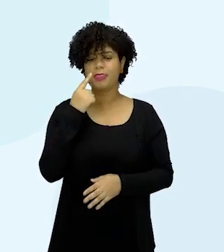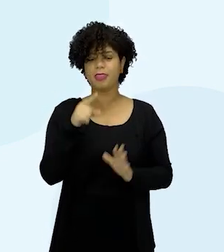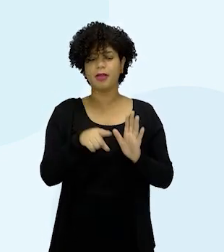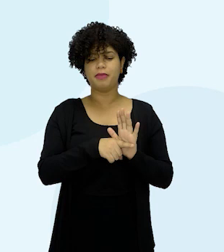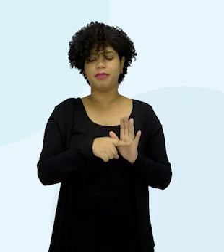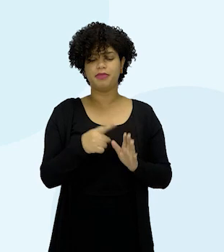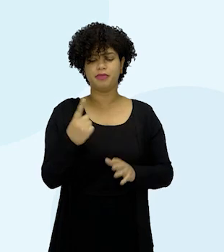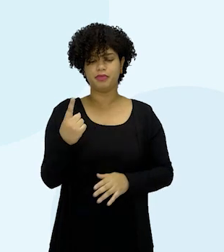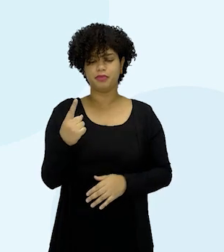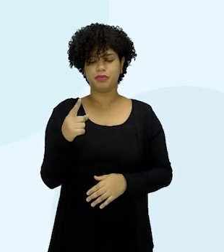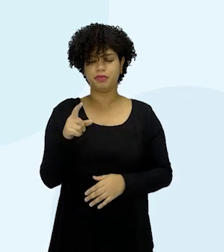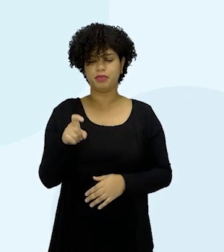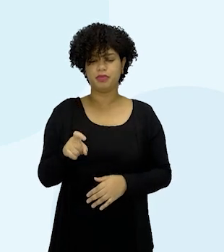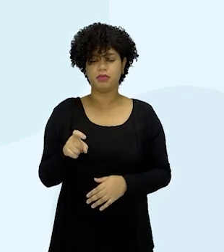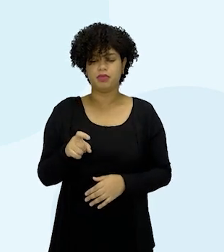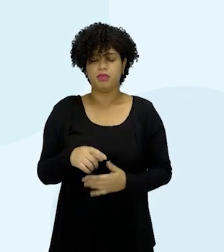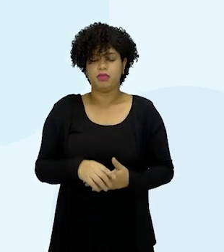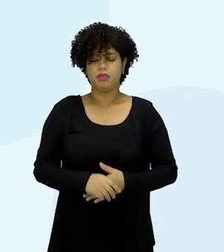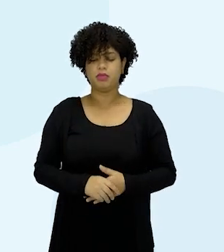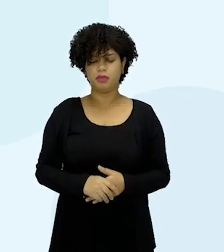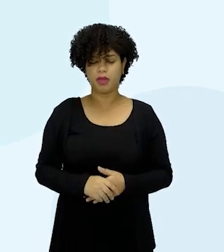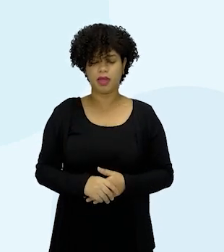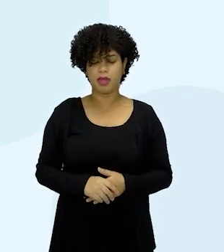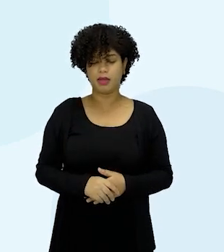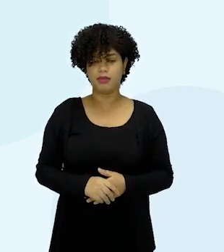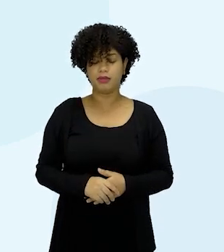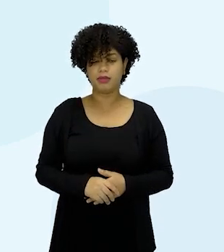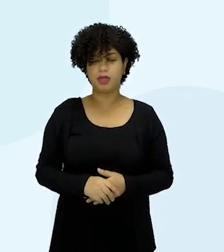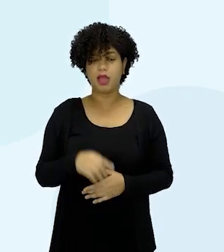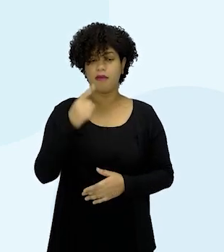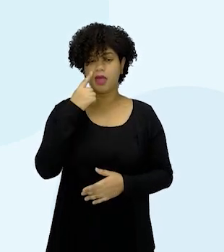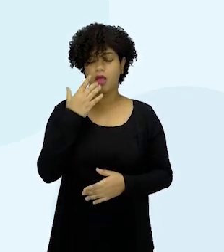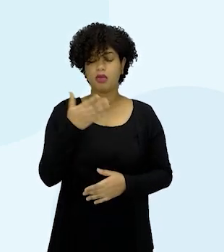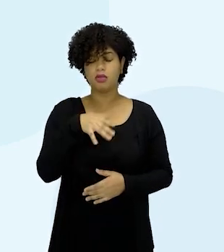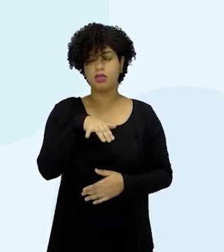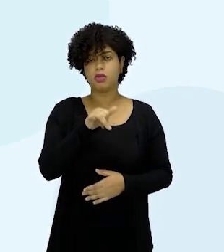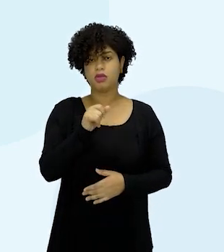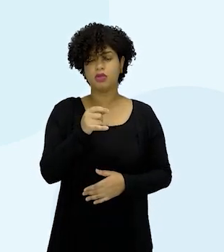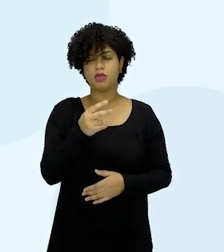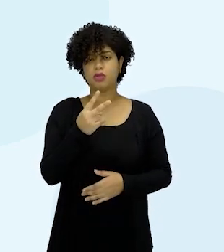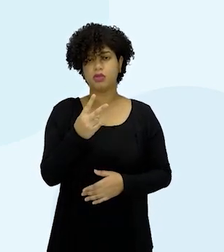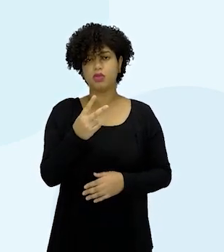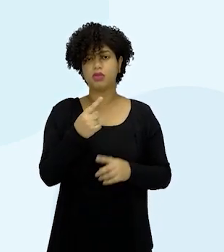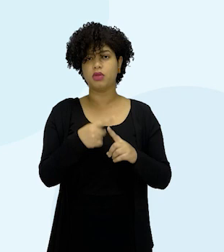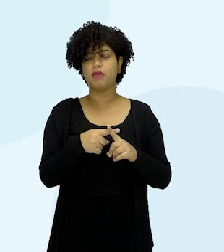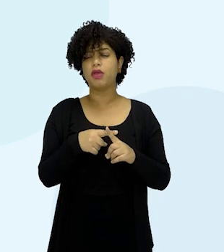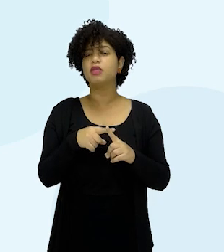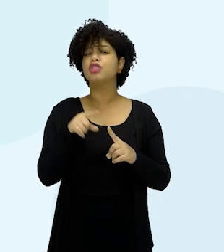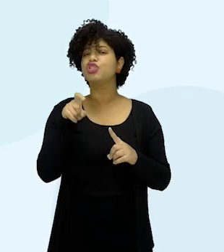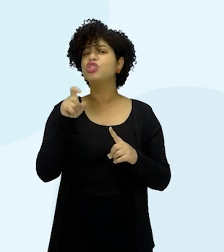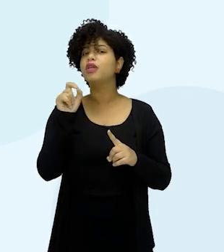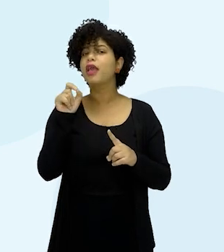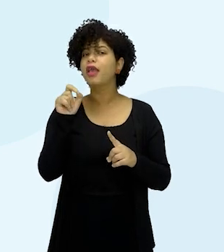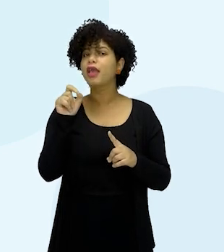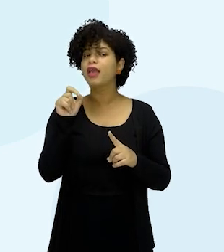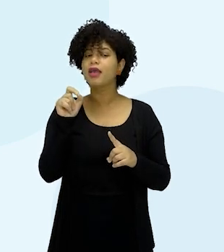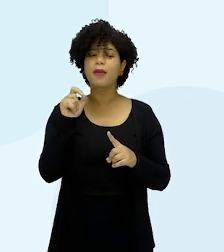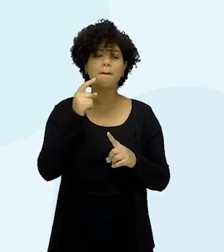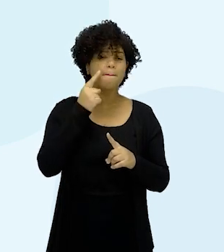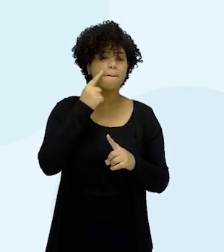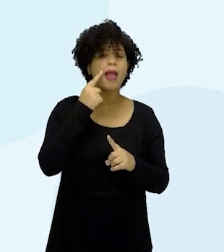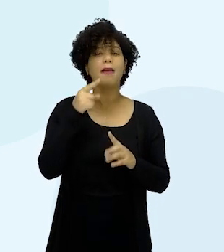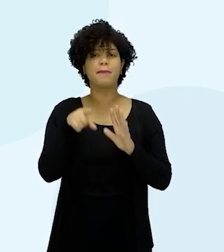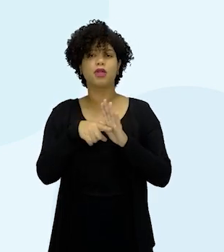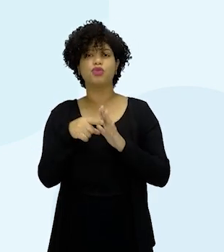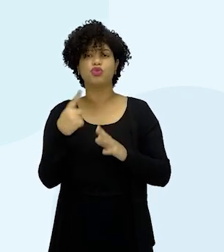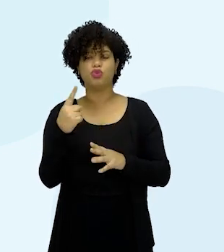meu x agora vai valer menos 1. O meu y é 2 vezes o valor do x. Então, 2 vezes, entre